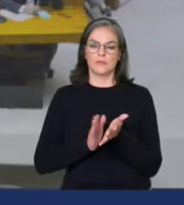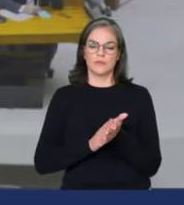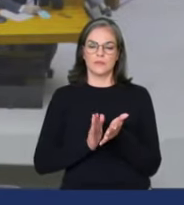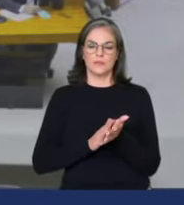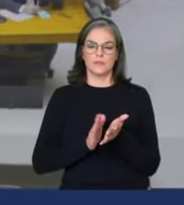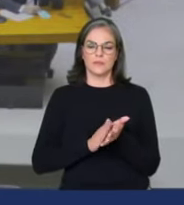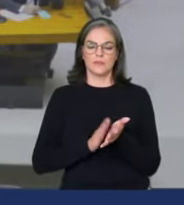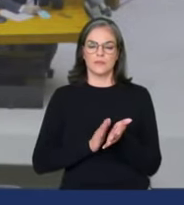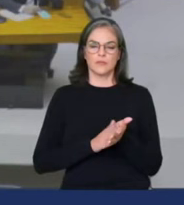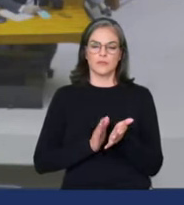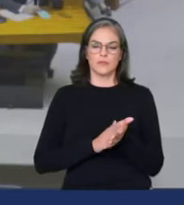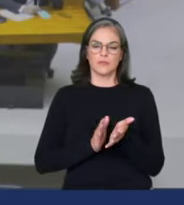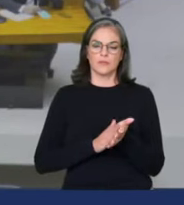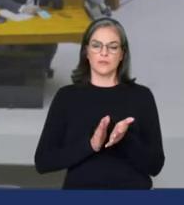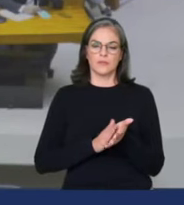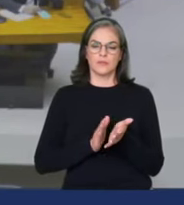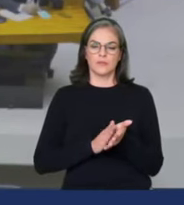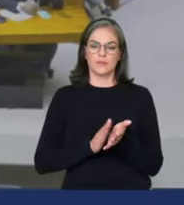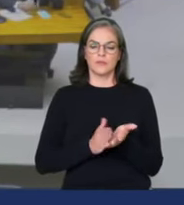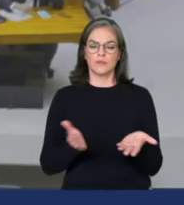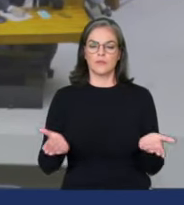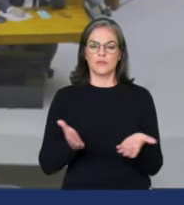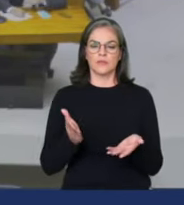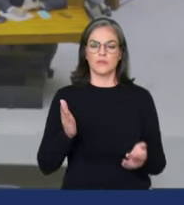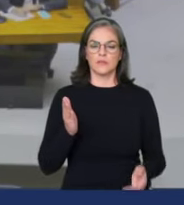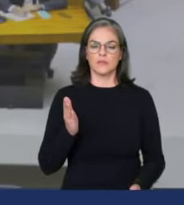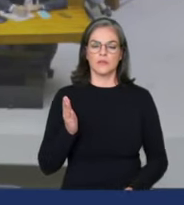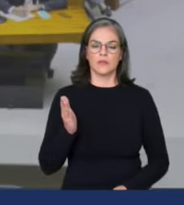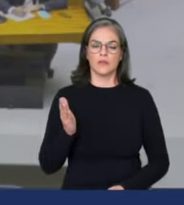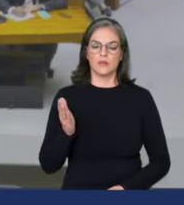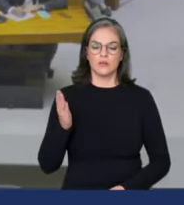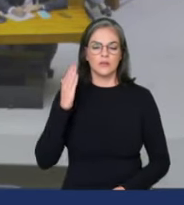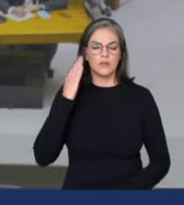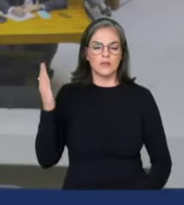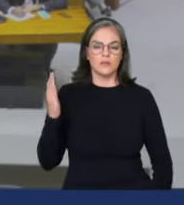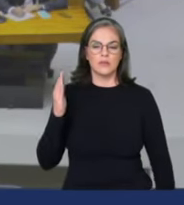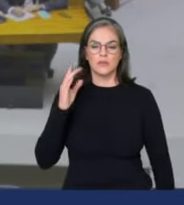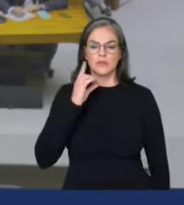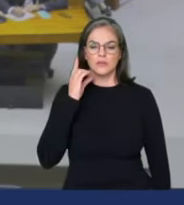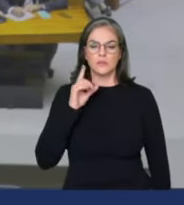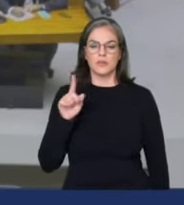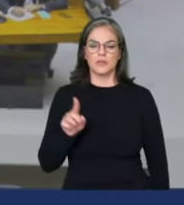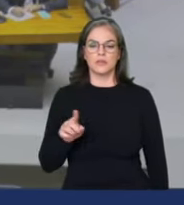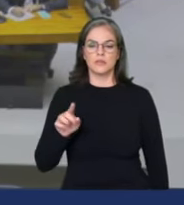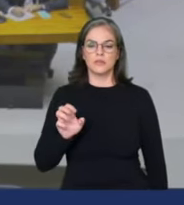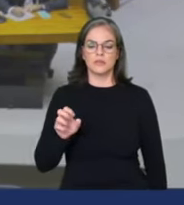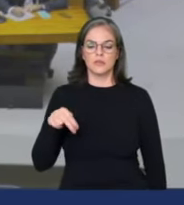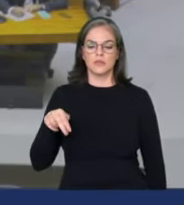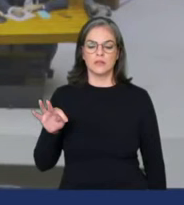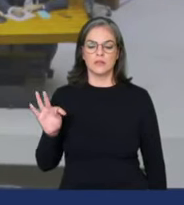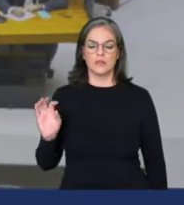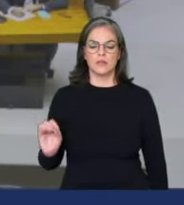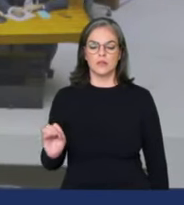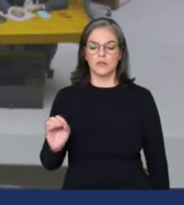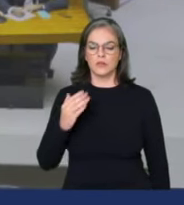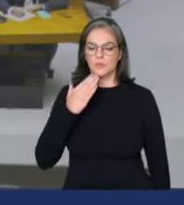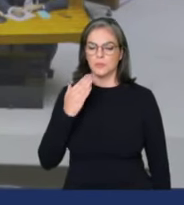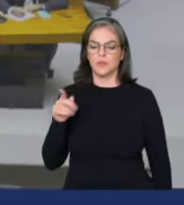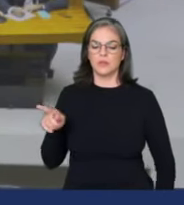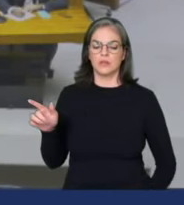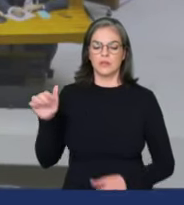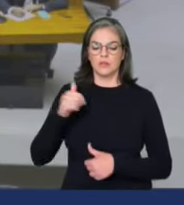Este foi o deputado José Neto. E aqui retome os trabalhos que é justamente seu